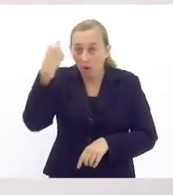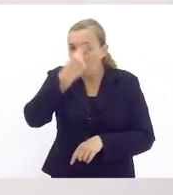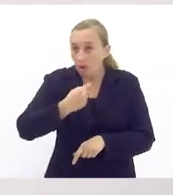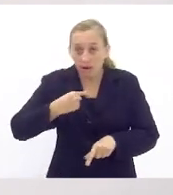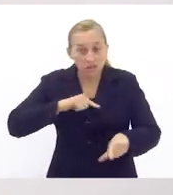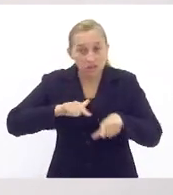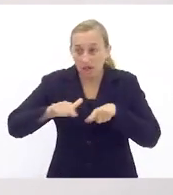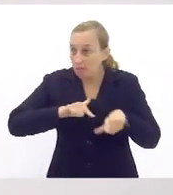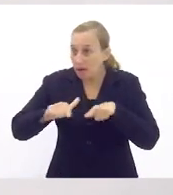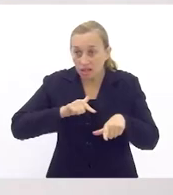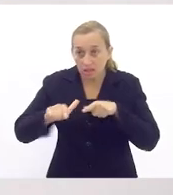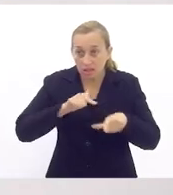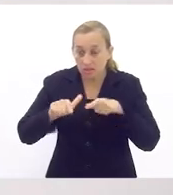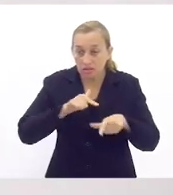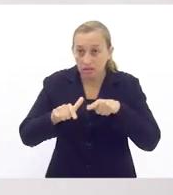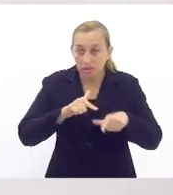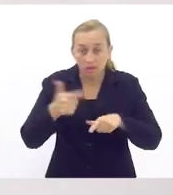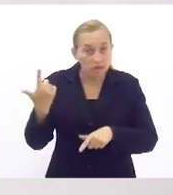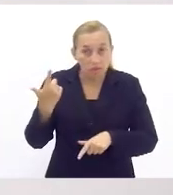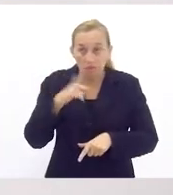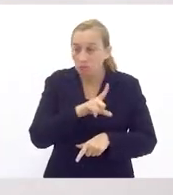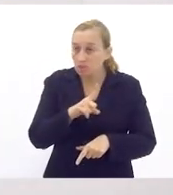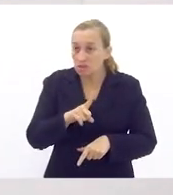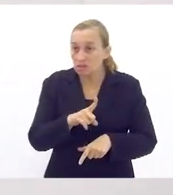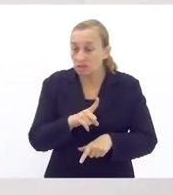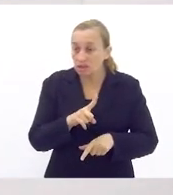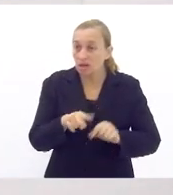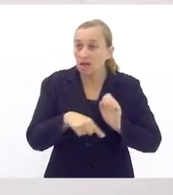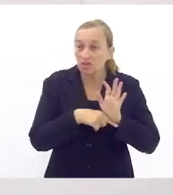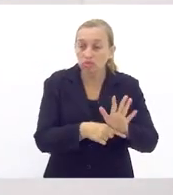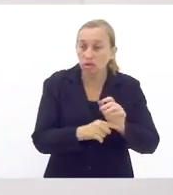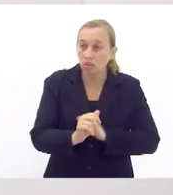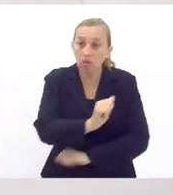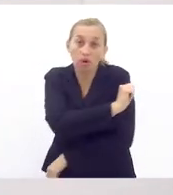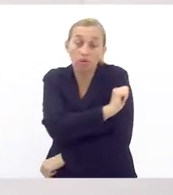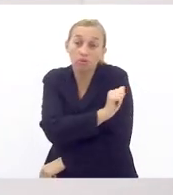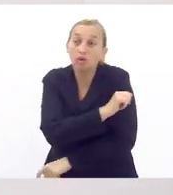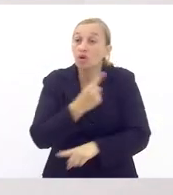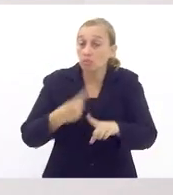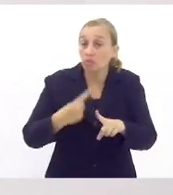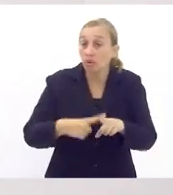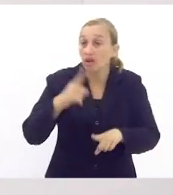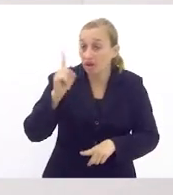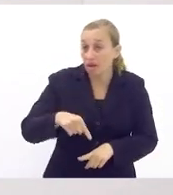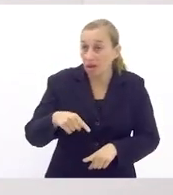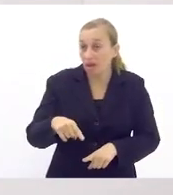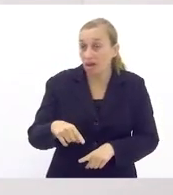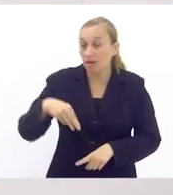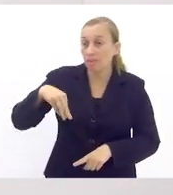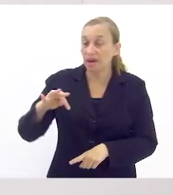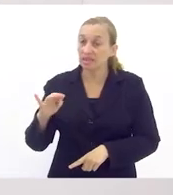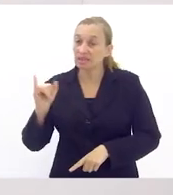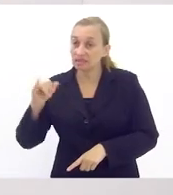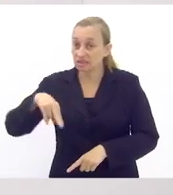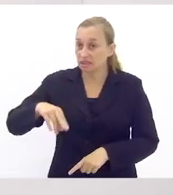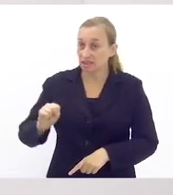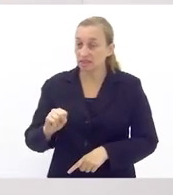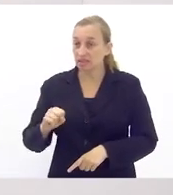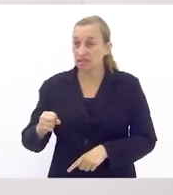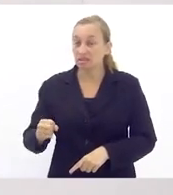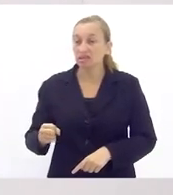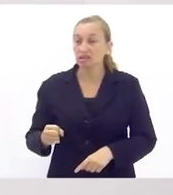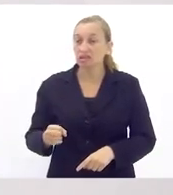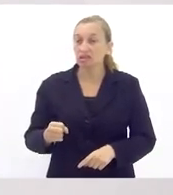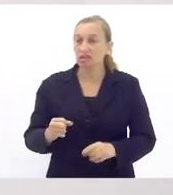nos 30 para poder dar conta do que o aluno precisa porque é isso que faz a Martinha está viva né